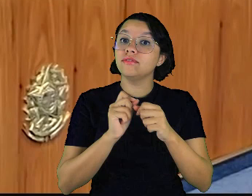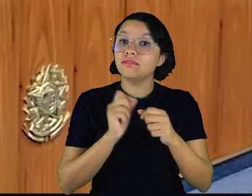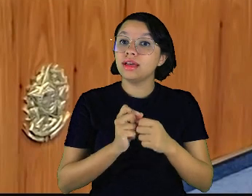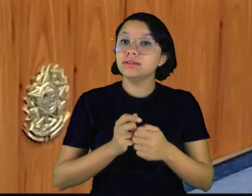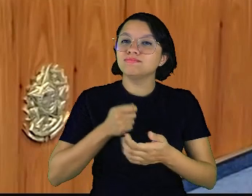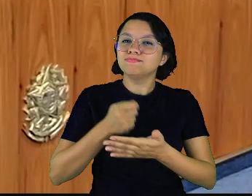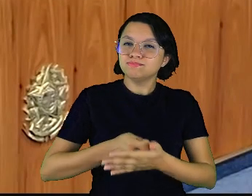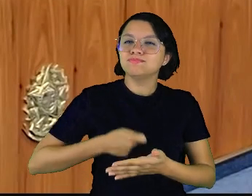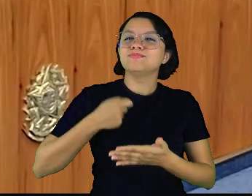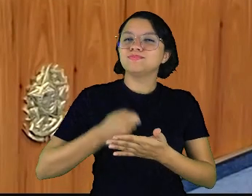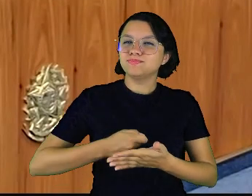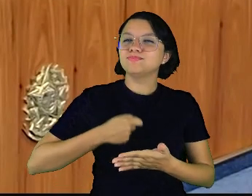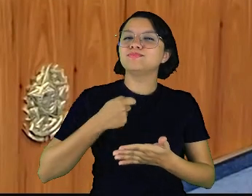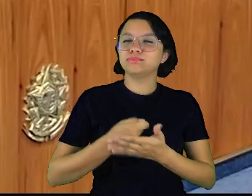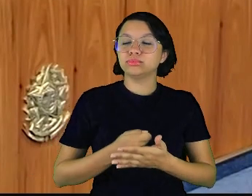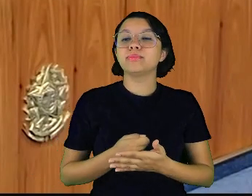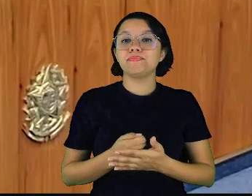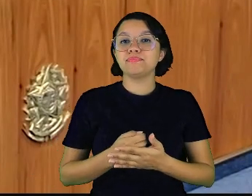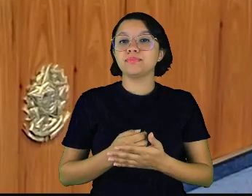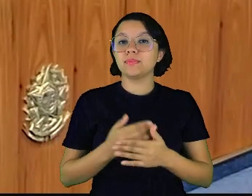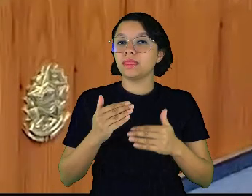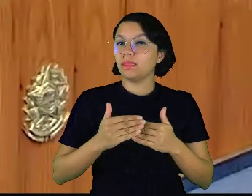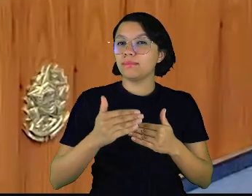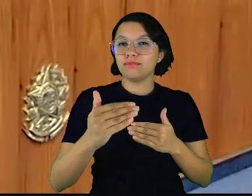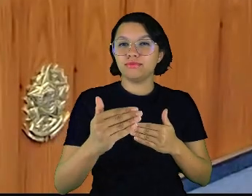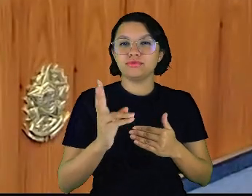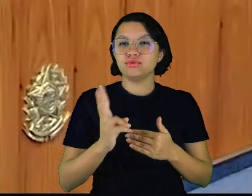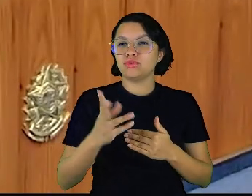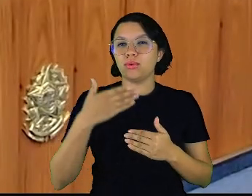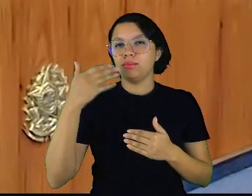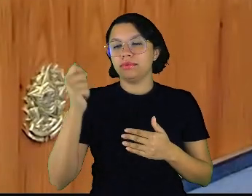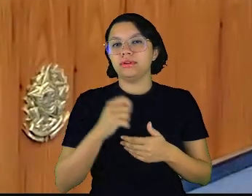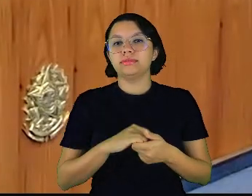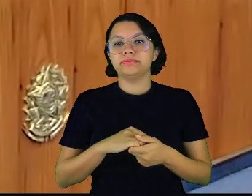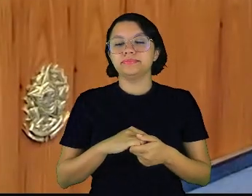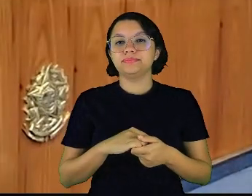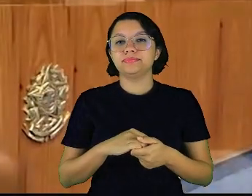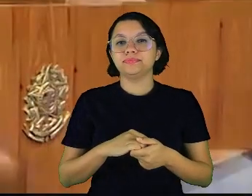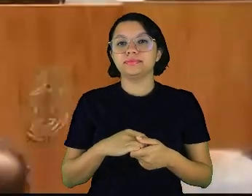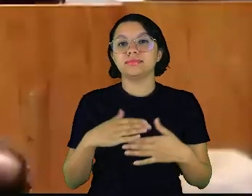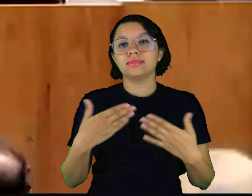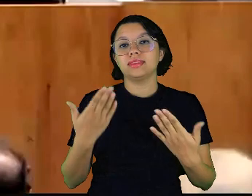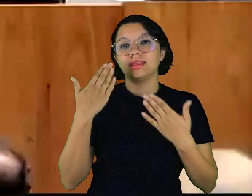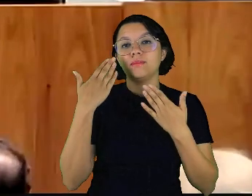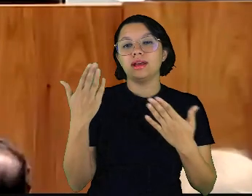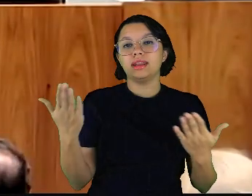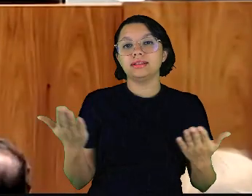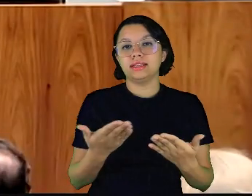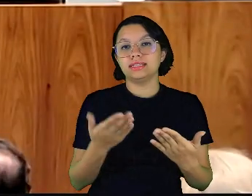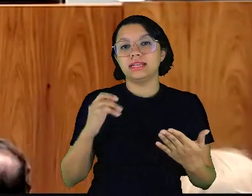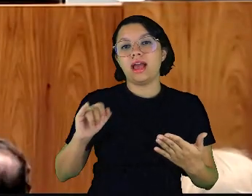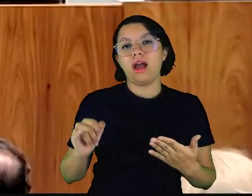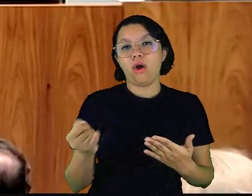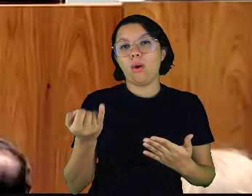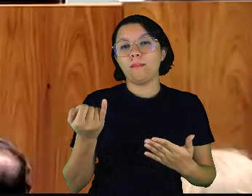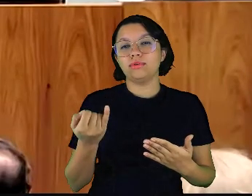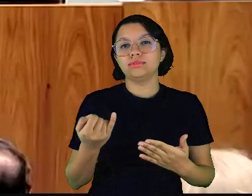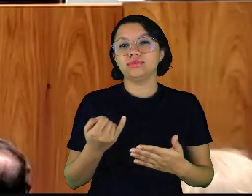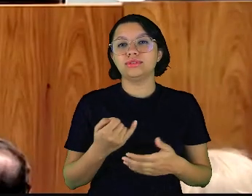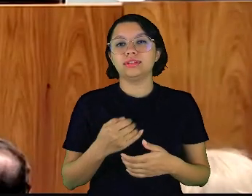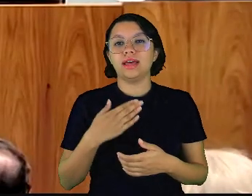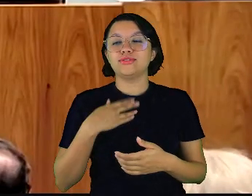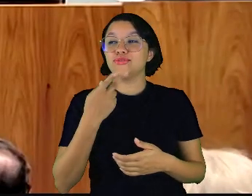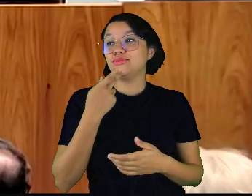muita dedicação e daqui para frente só melhoramos. Então, agradeço aqui a oportunidade de